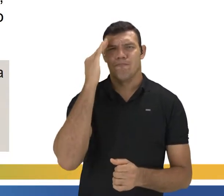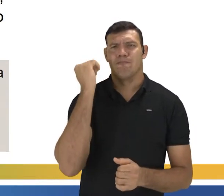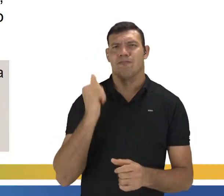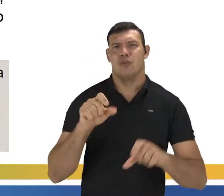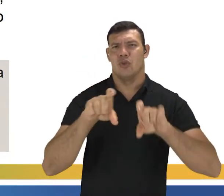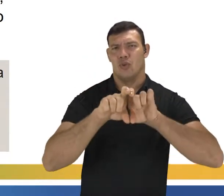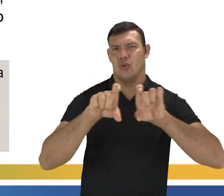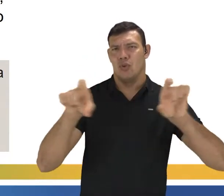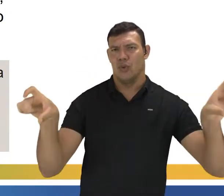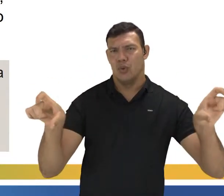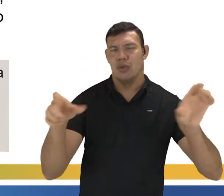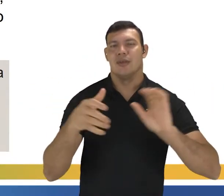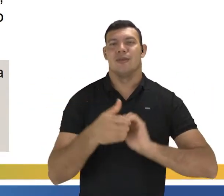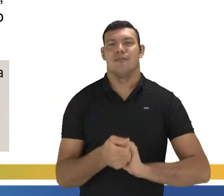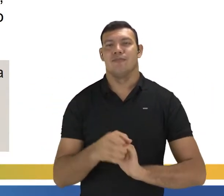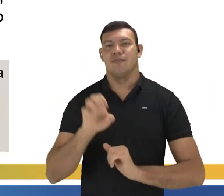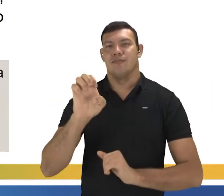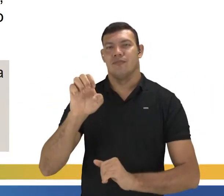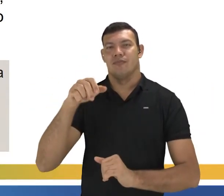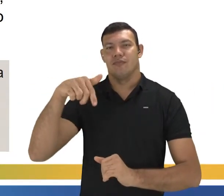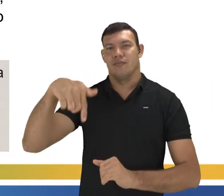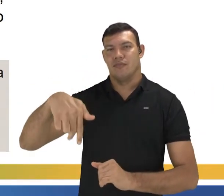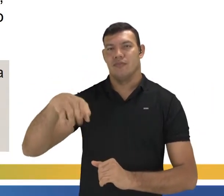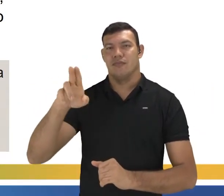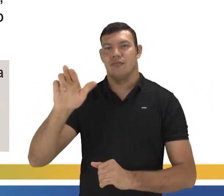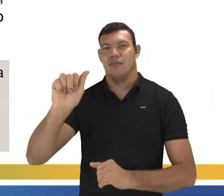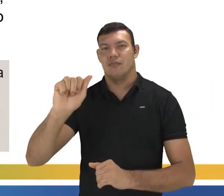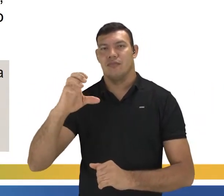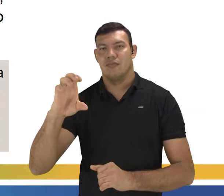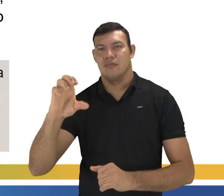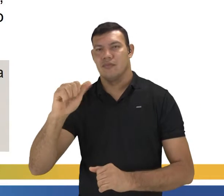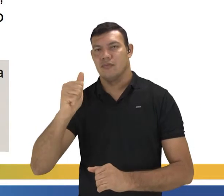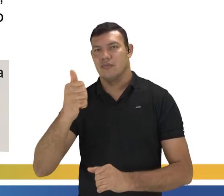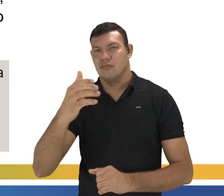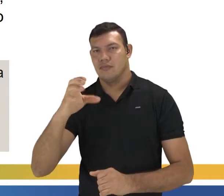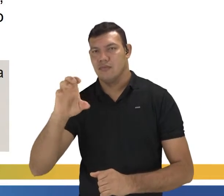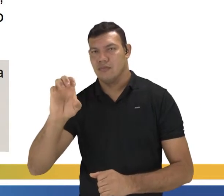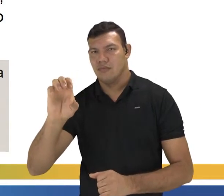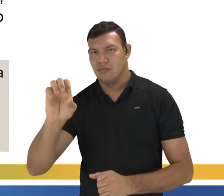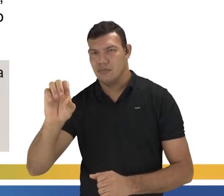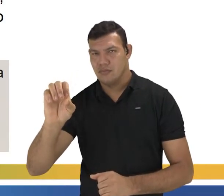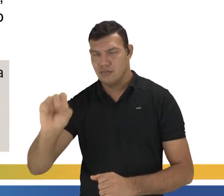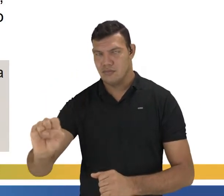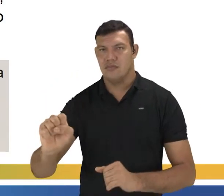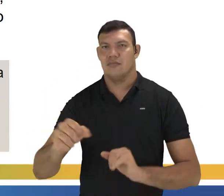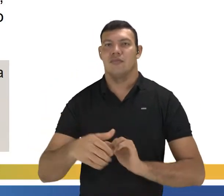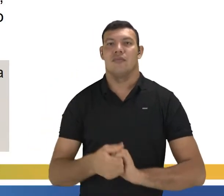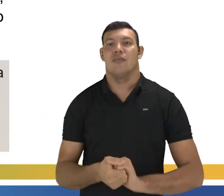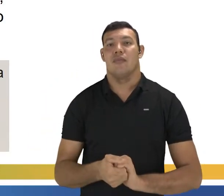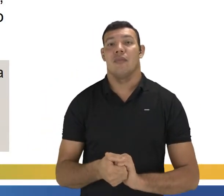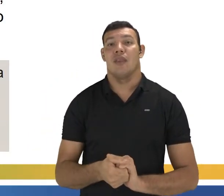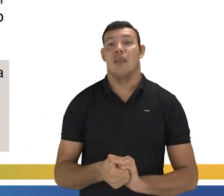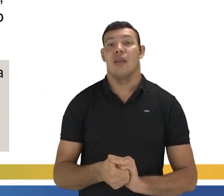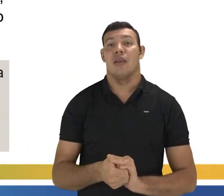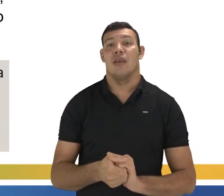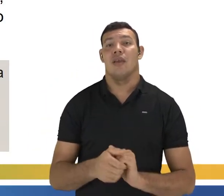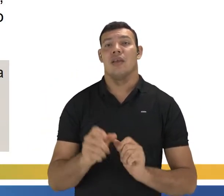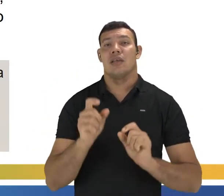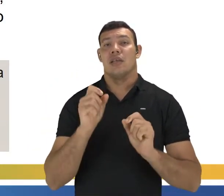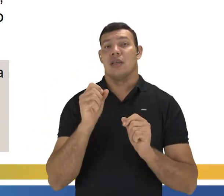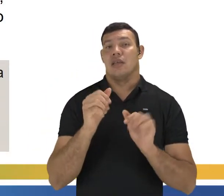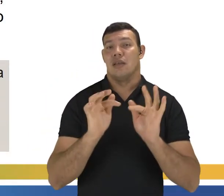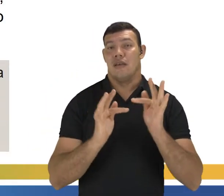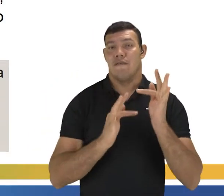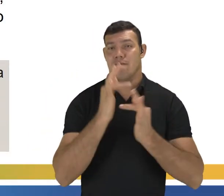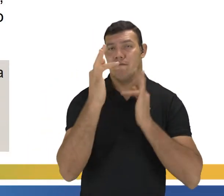lembrar das equações da velocidade certo lembrando que o seguinte na física aceleração quando você tá